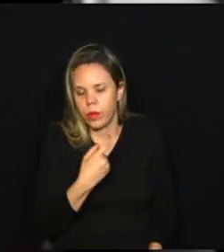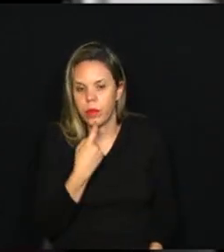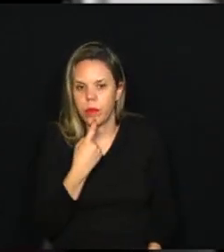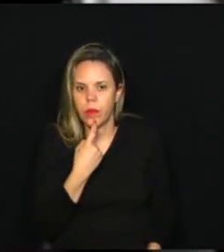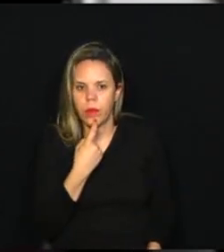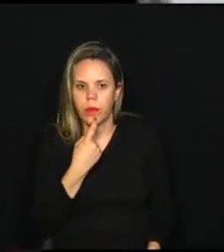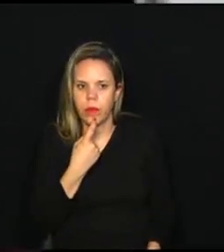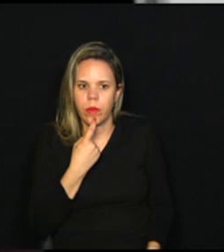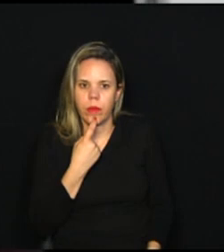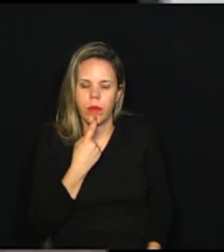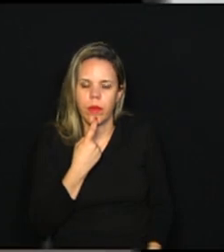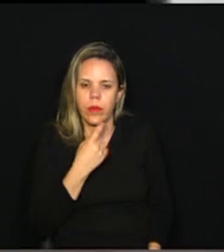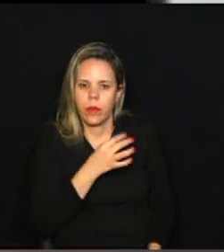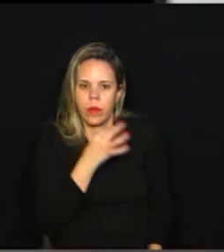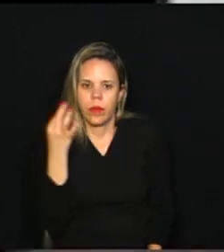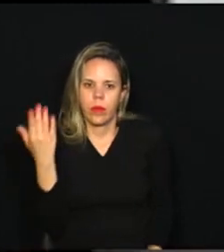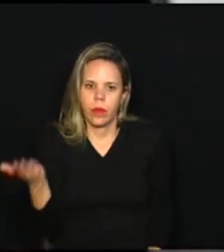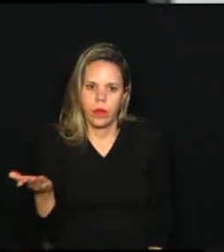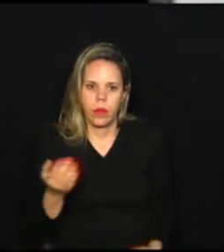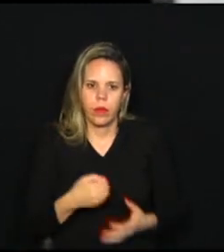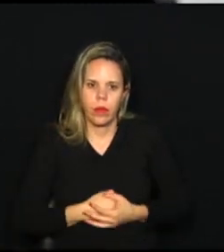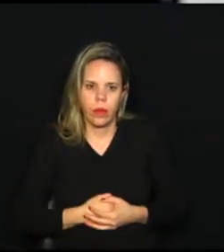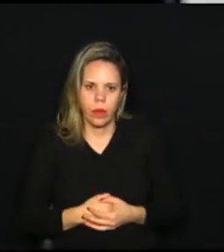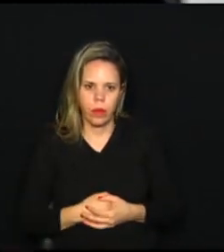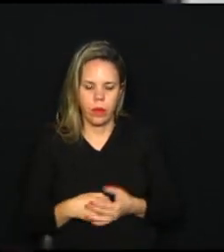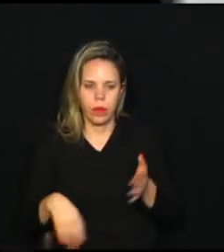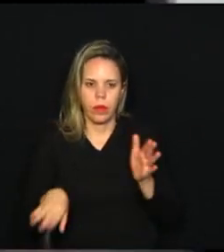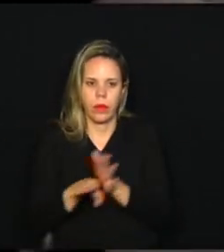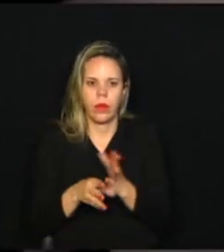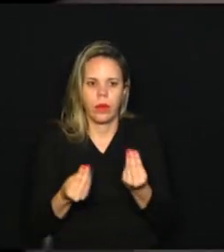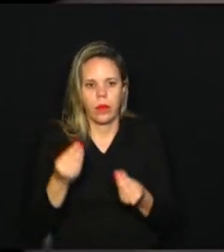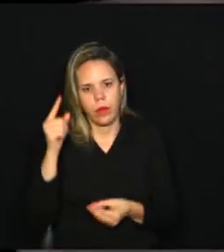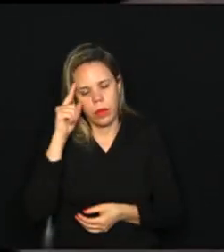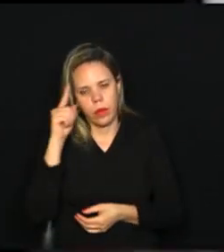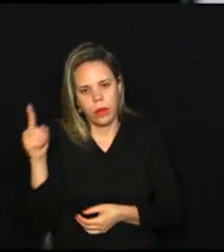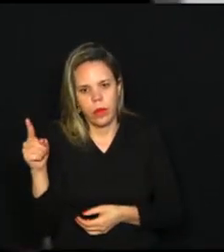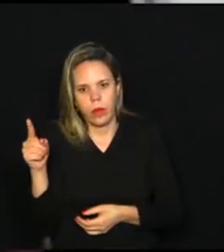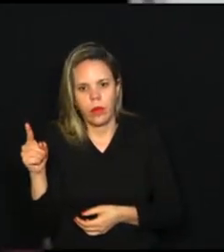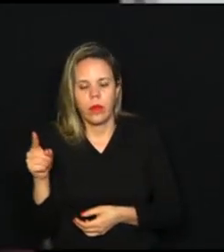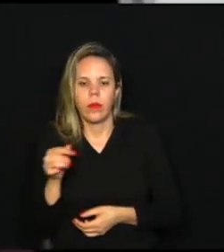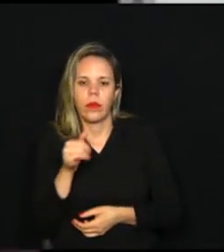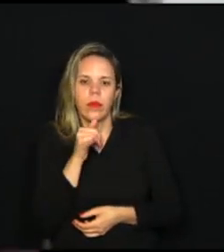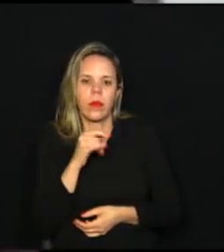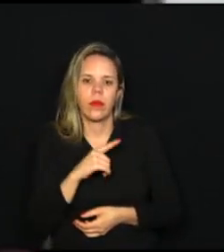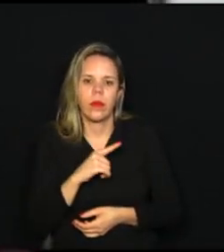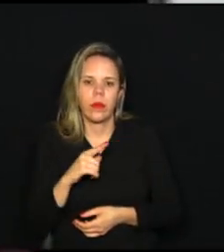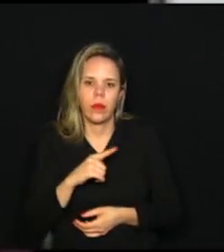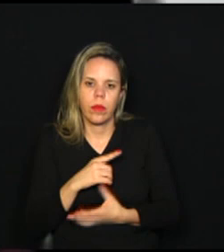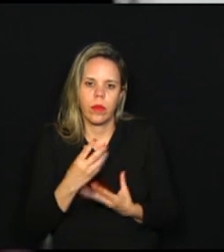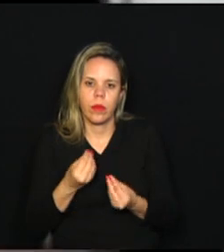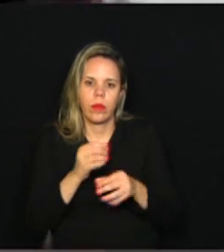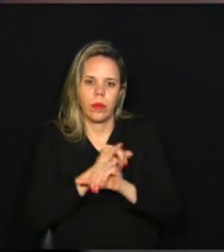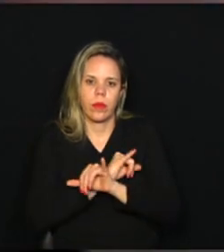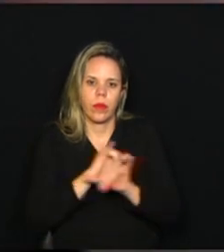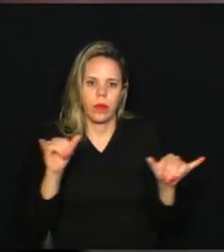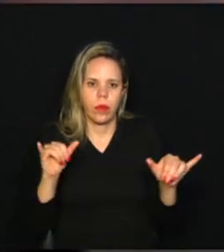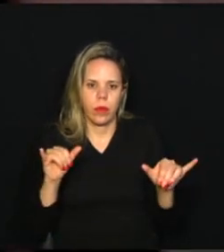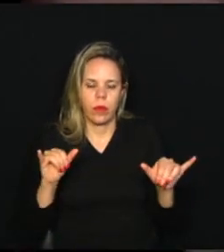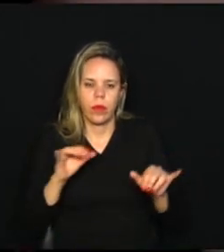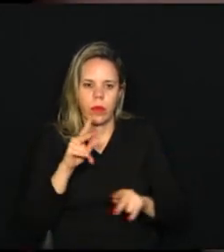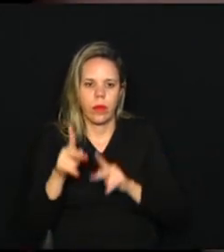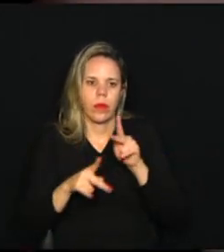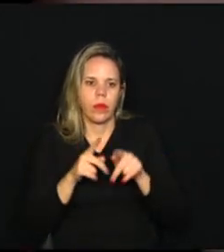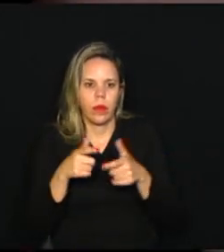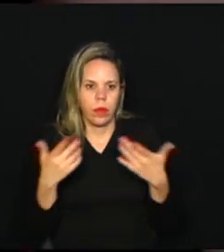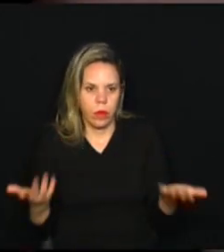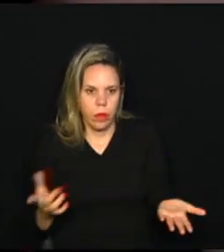é um padrão de excelência, assim, né? A gente já chegou a isso há muitos dias. Acho que essa questão de tem que ser divulgada para toda a população. A